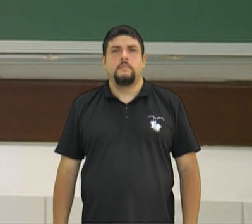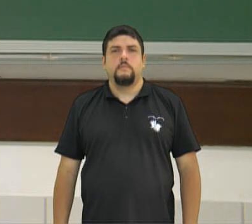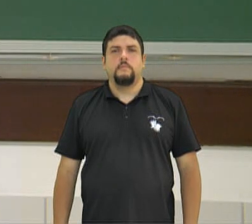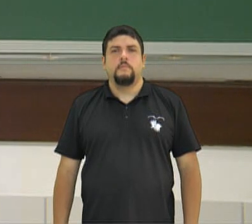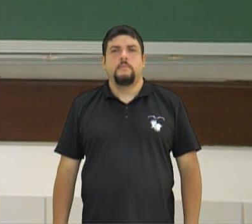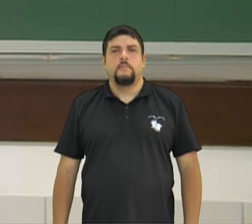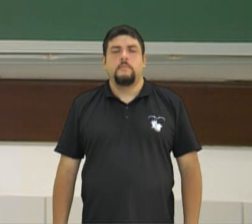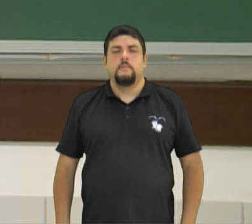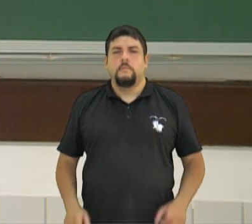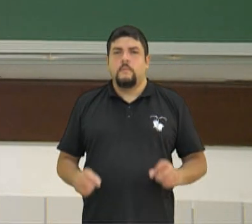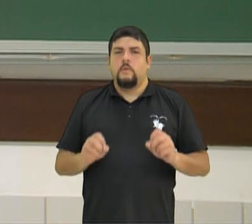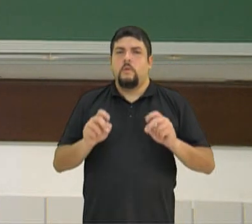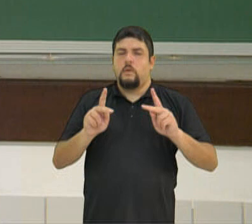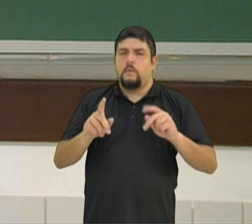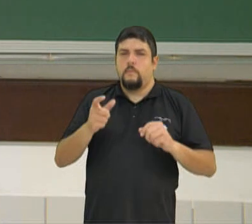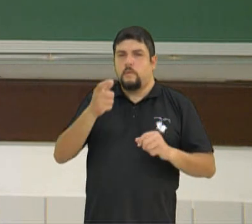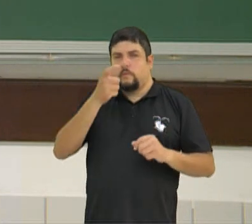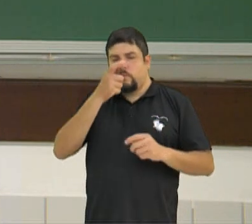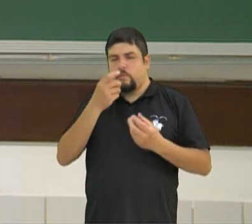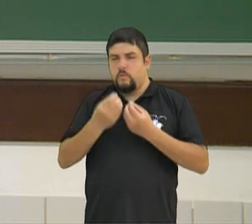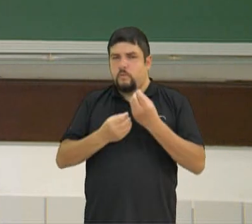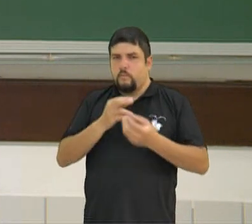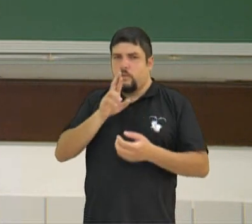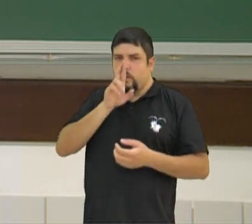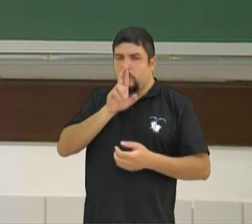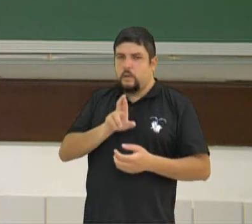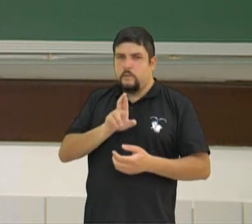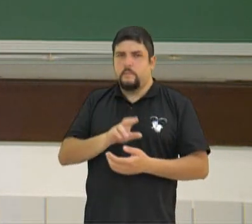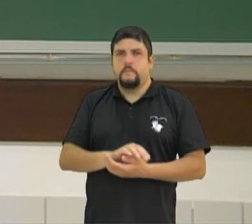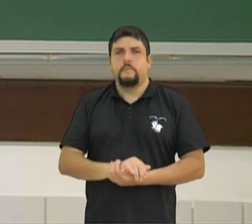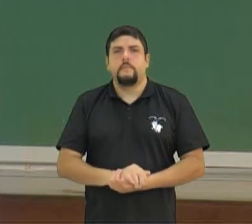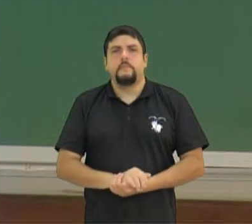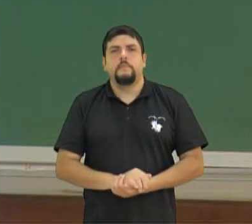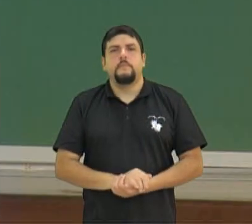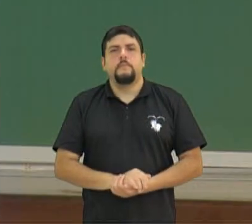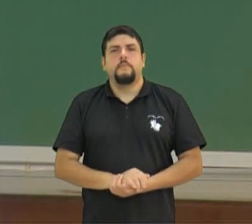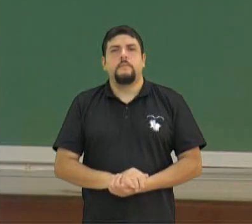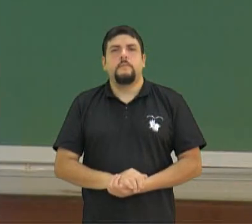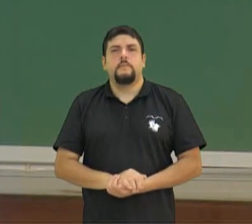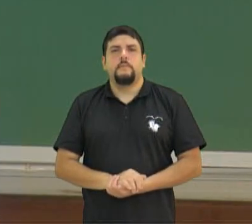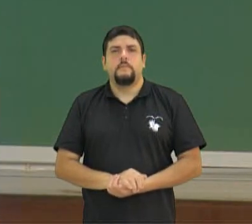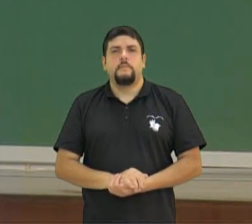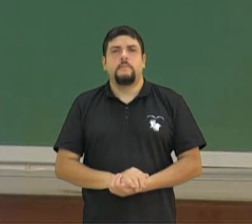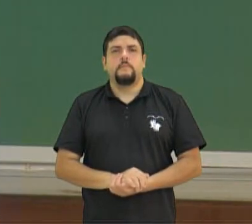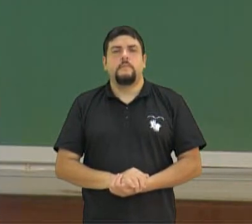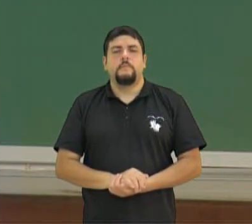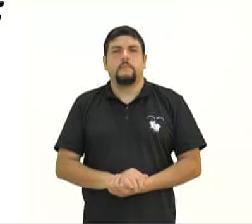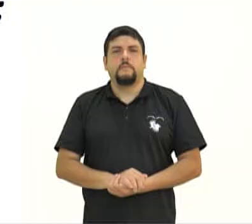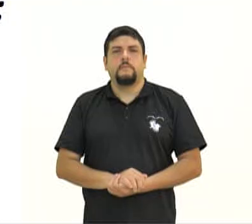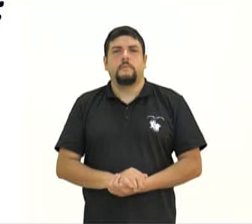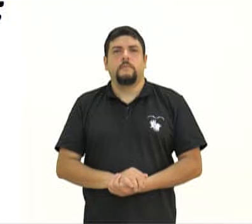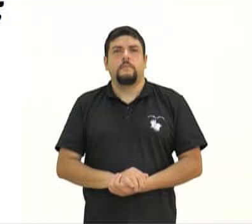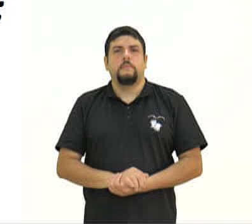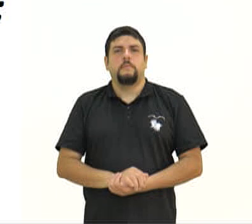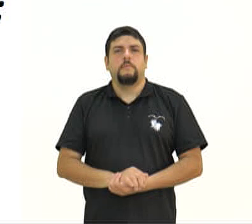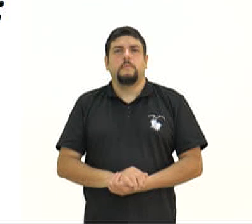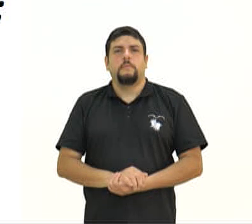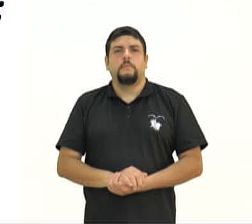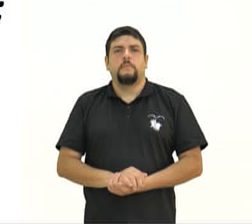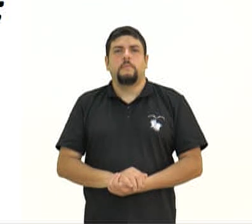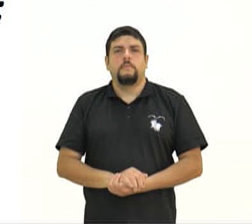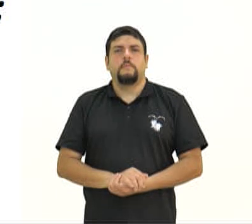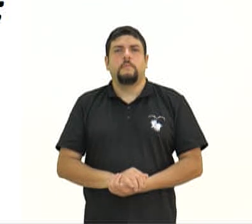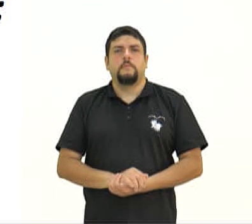Muito bem, chicos. A ver como se quedou aí nosso quiz, se você acertou, eu acredito que sim. Então, sobre